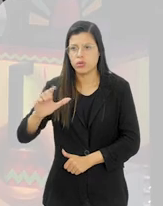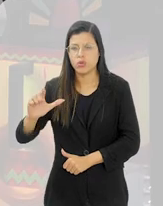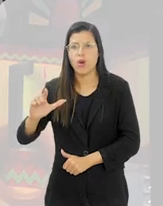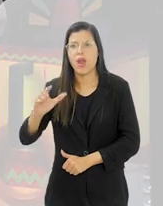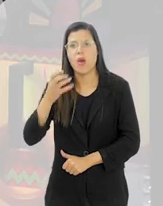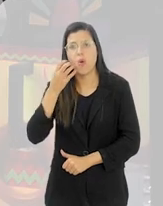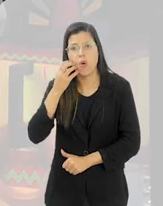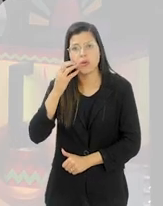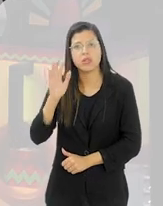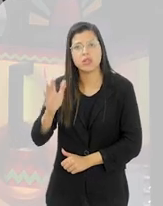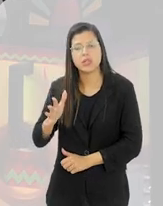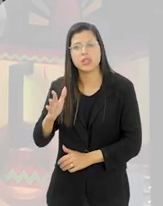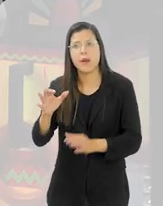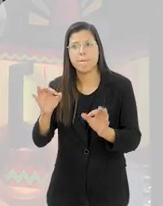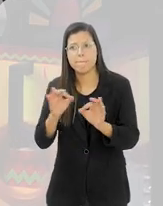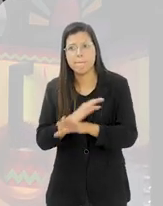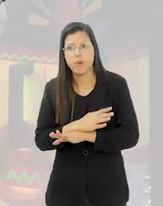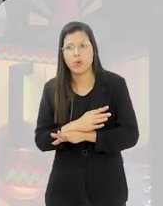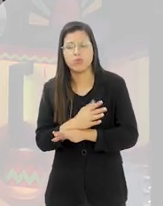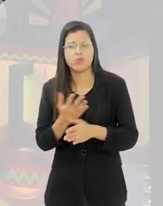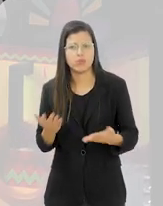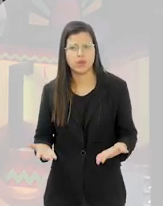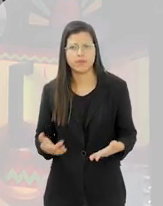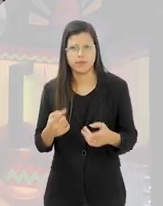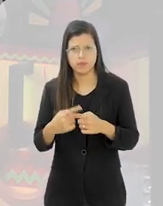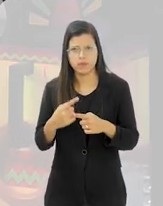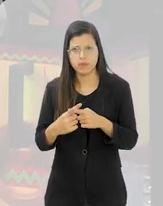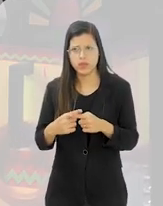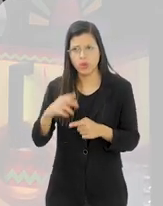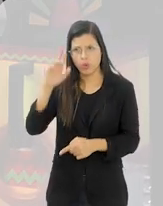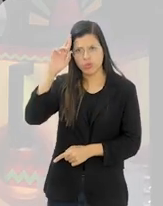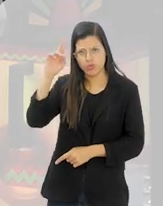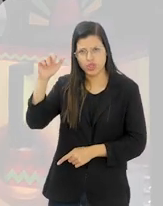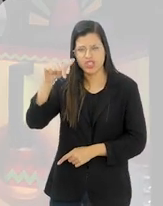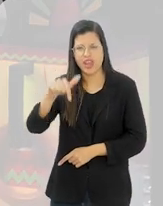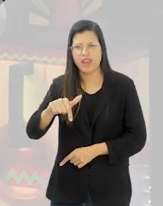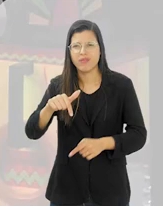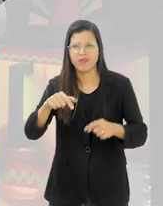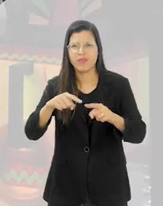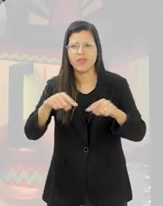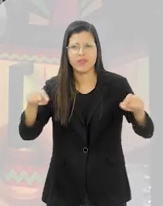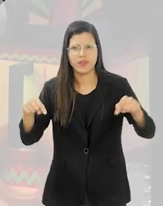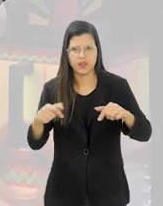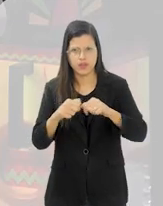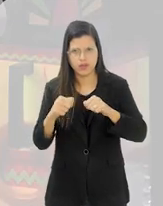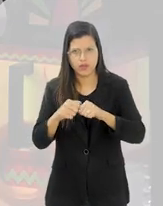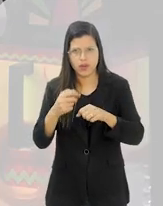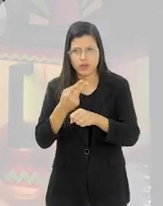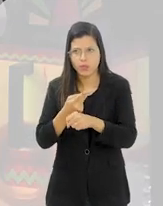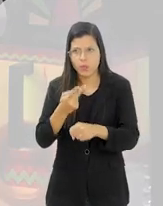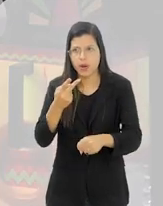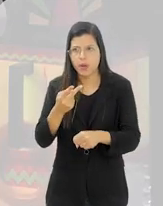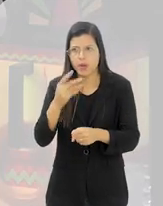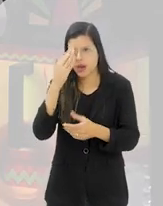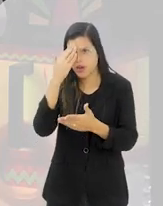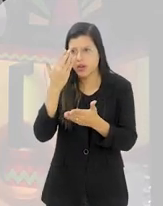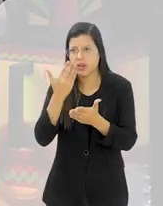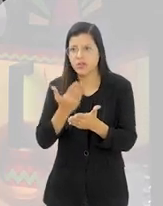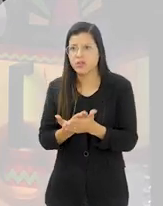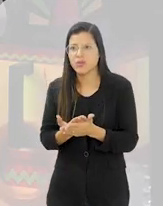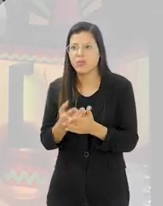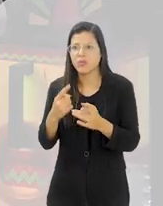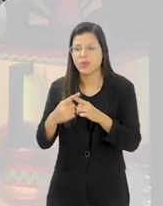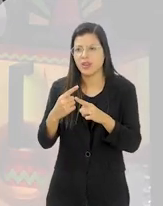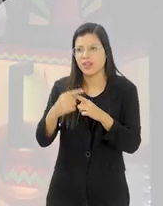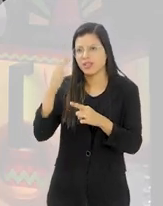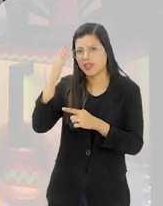homenageado de 2009, já estava pronta, porque o dono dessa fundição, ele acreditou, porque ele viu que o